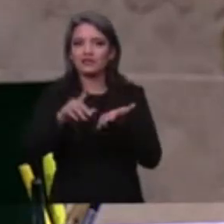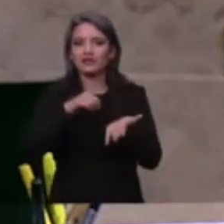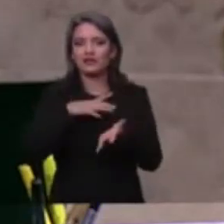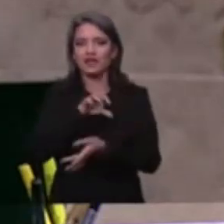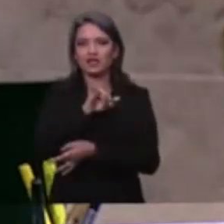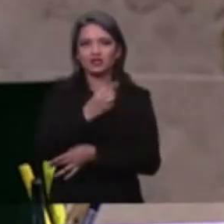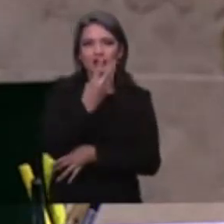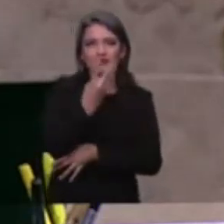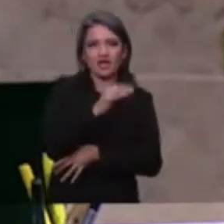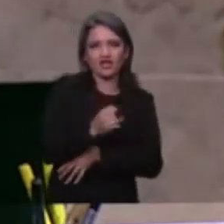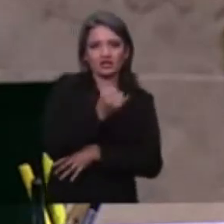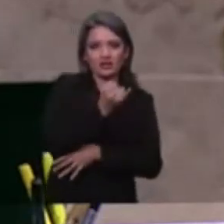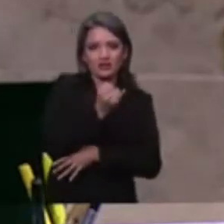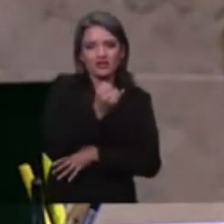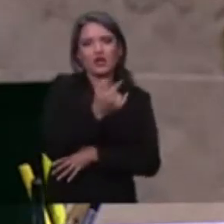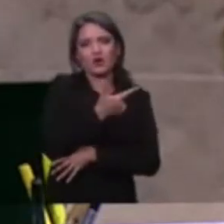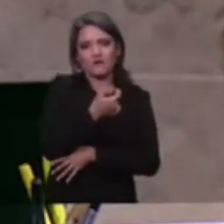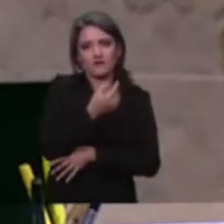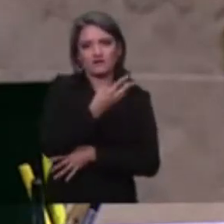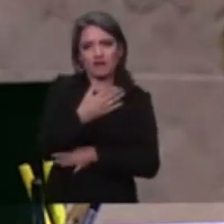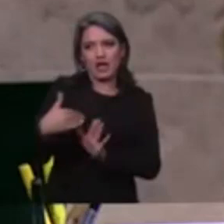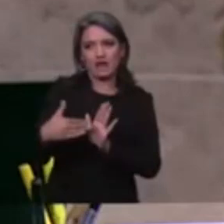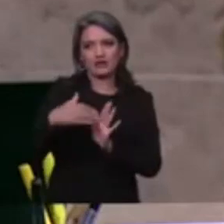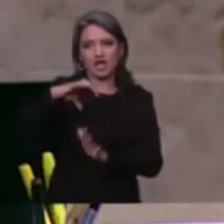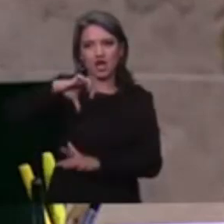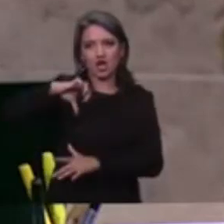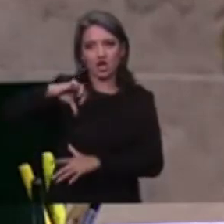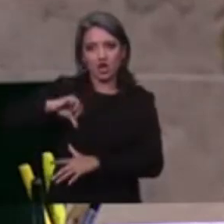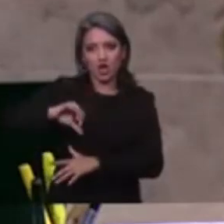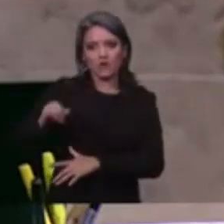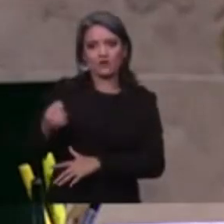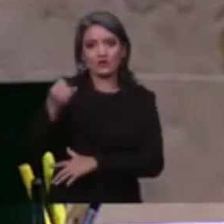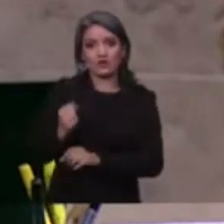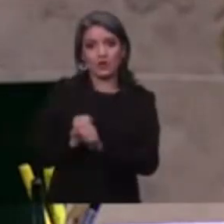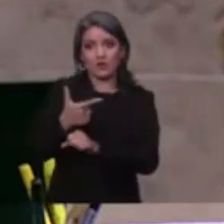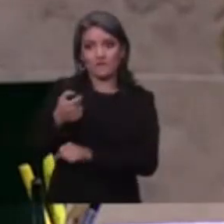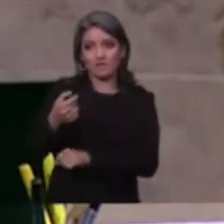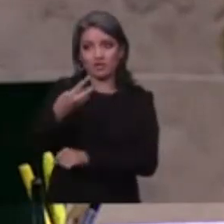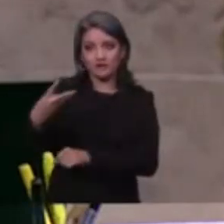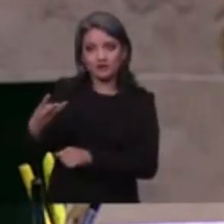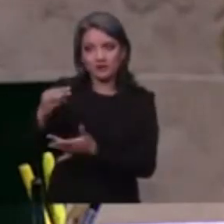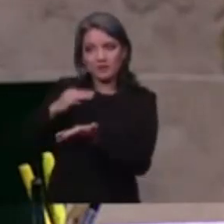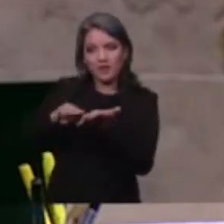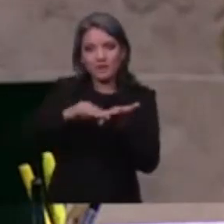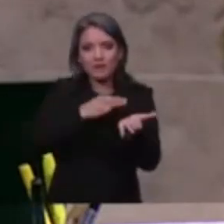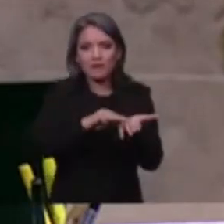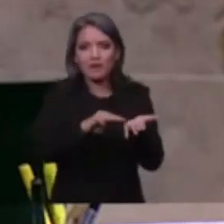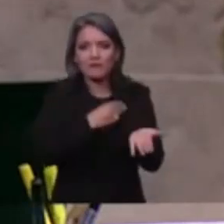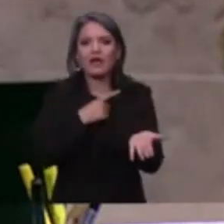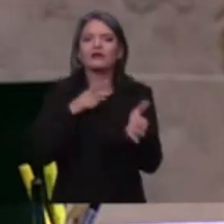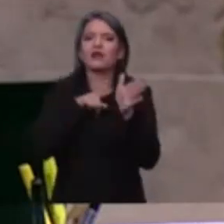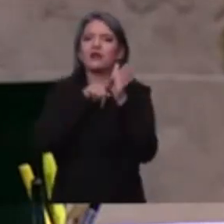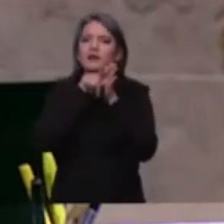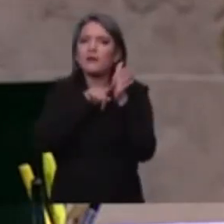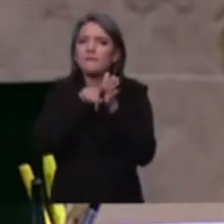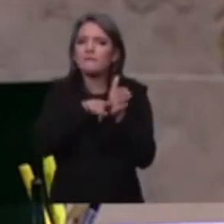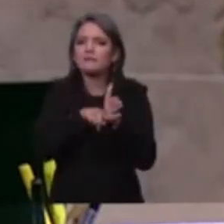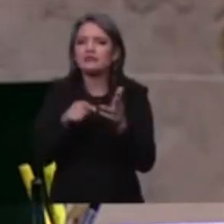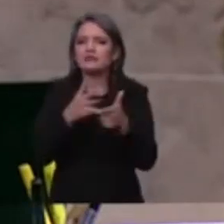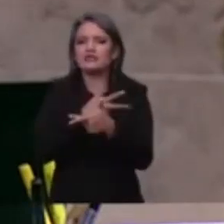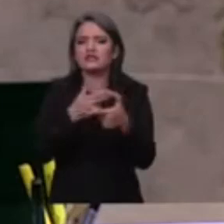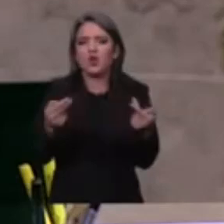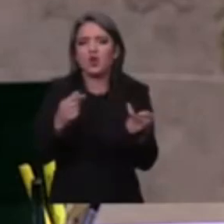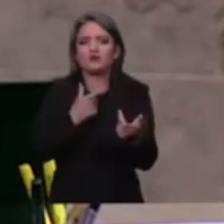dias 3 de 1 de 2023 e 9 de 1 de 2023, envolvendo termos de pesquisas